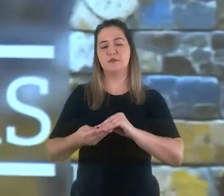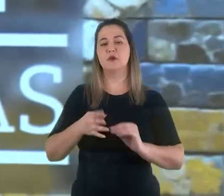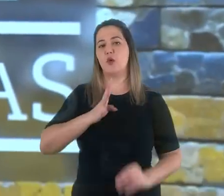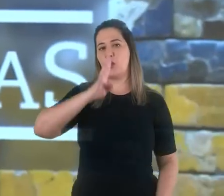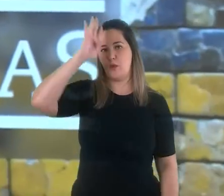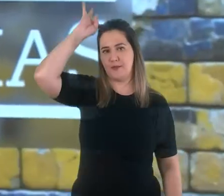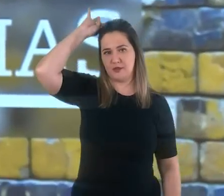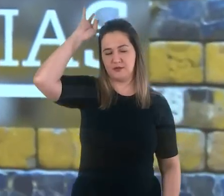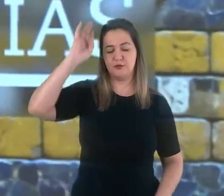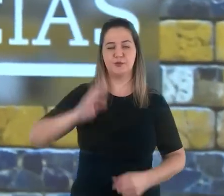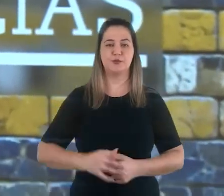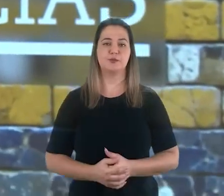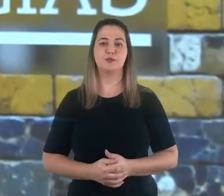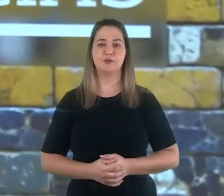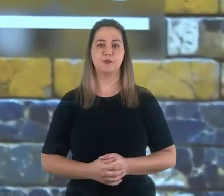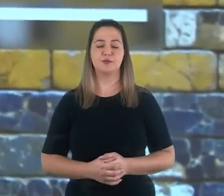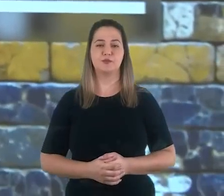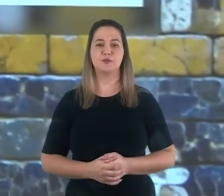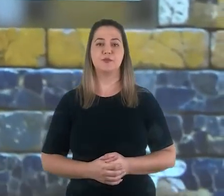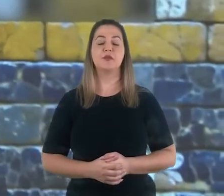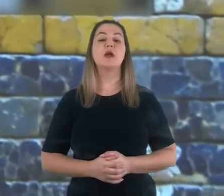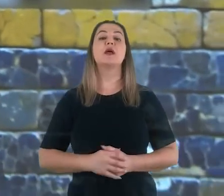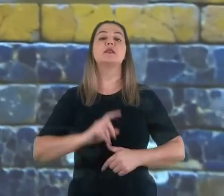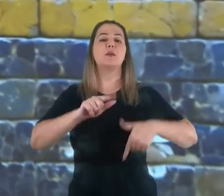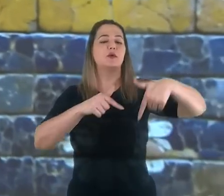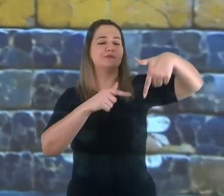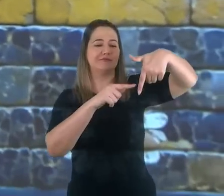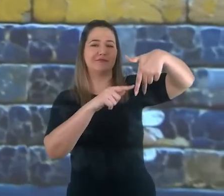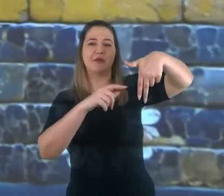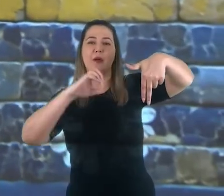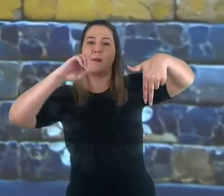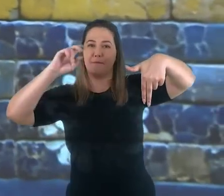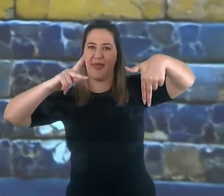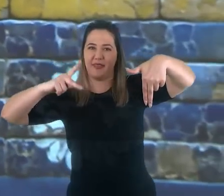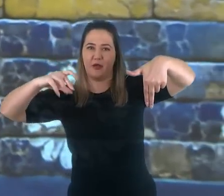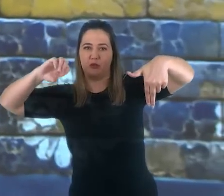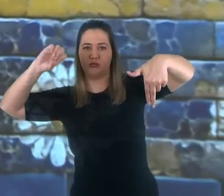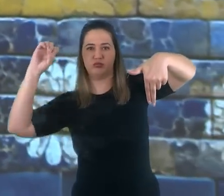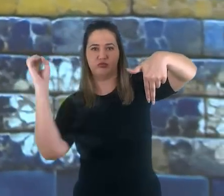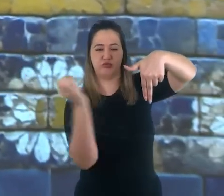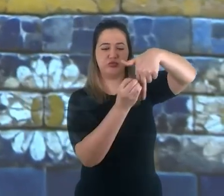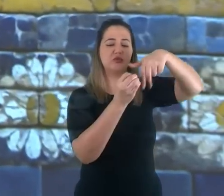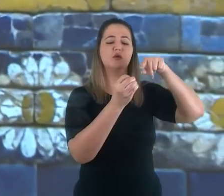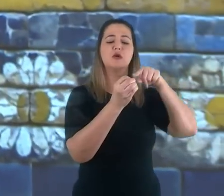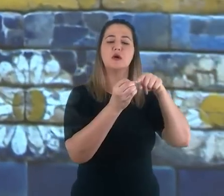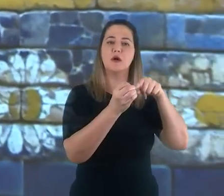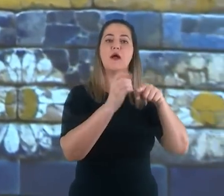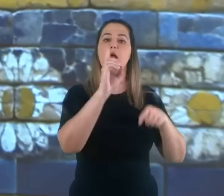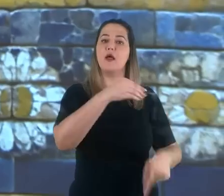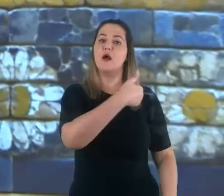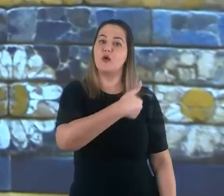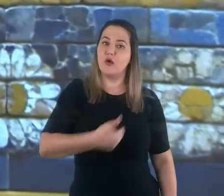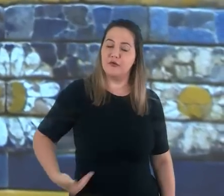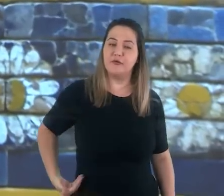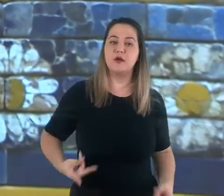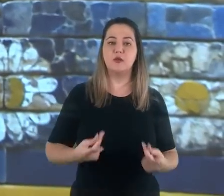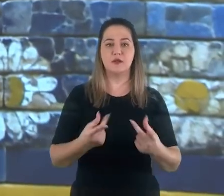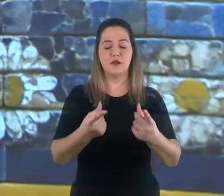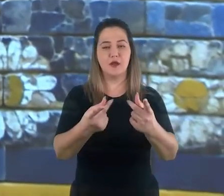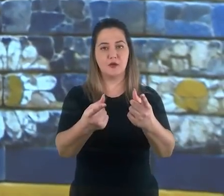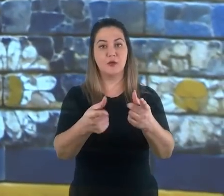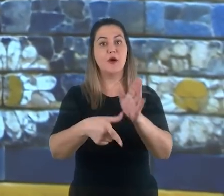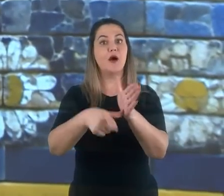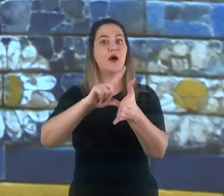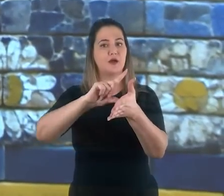antes de falar desse reino eterno, propriamente dito, aquele que vem pela pedra dos sonhos de Nabucodonosor, eu ainda quero mencionar mais